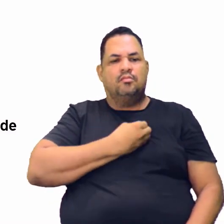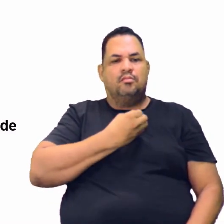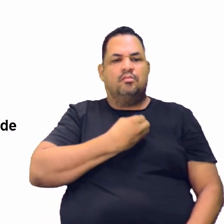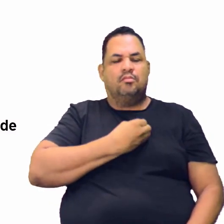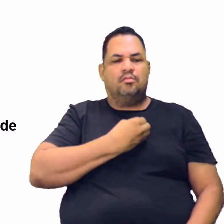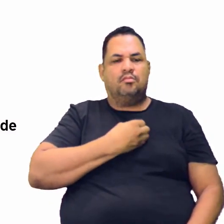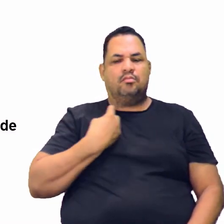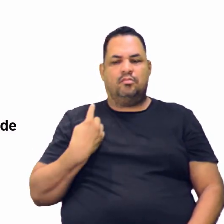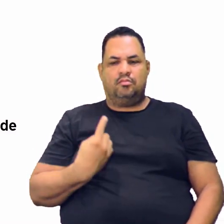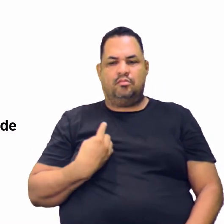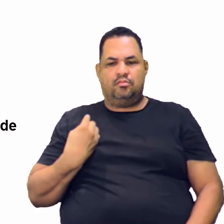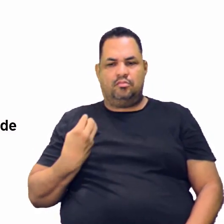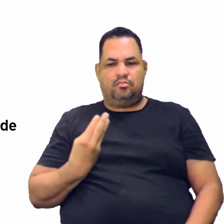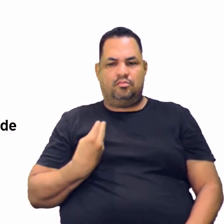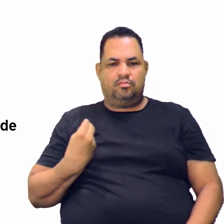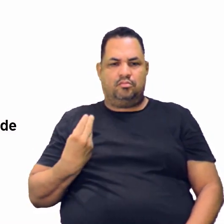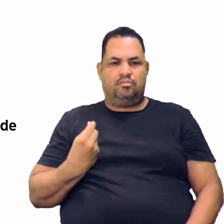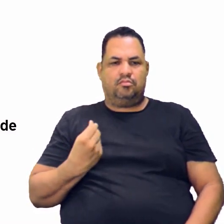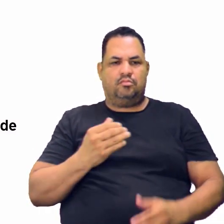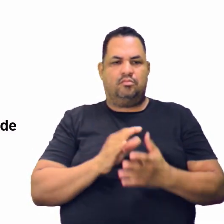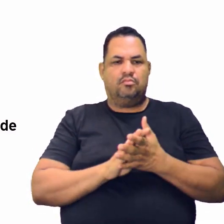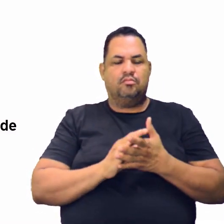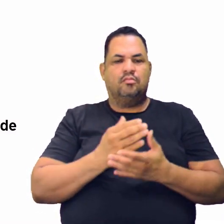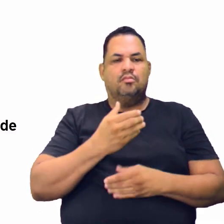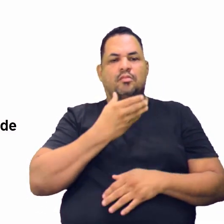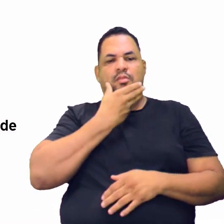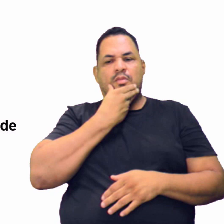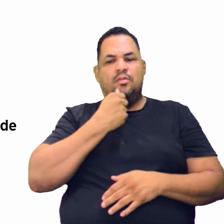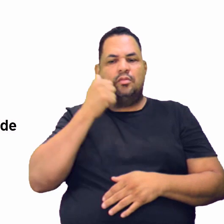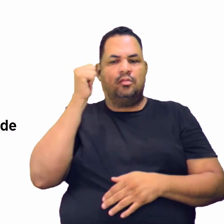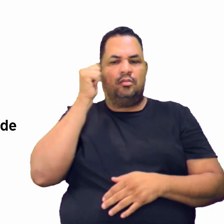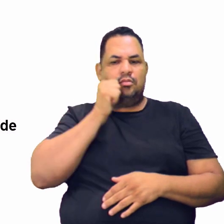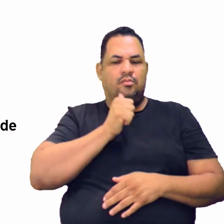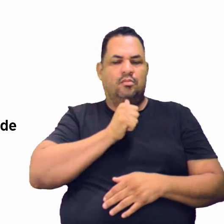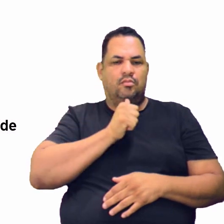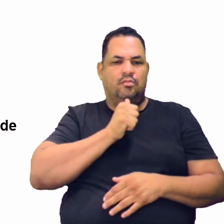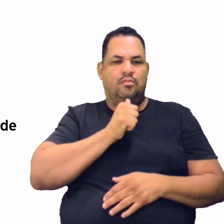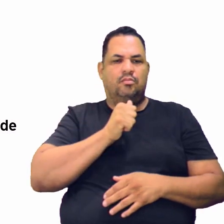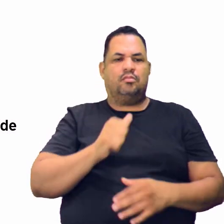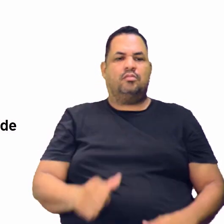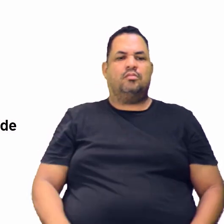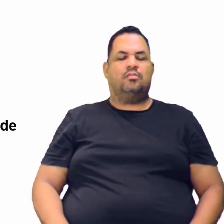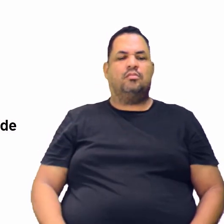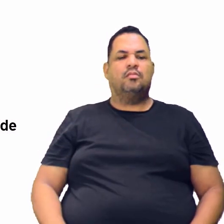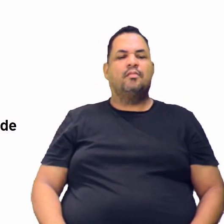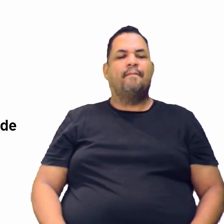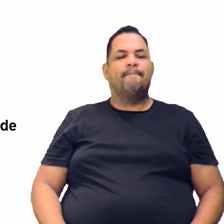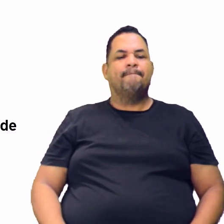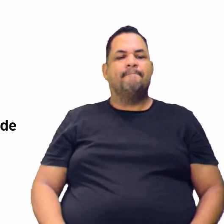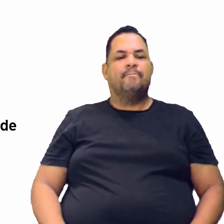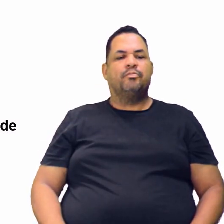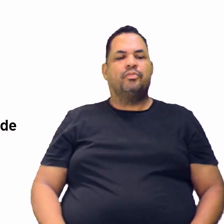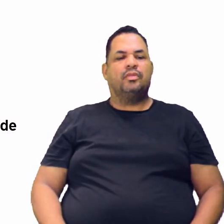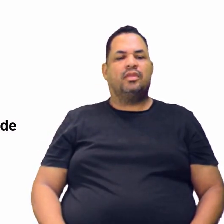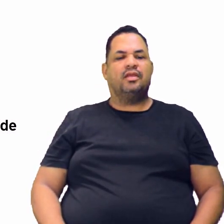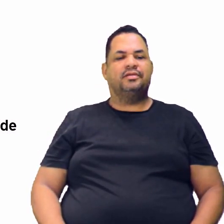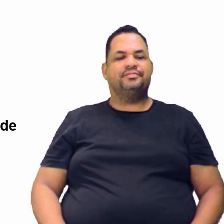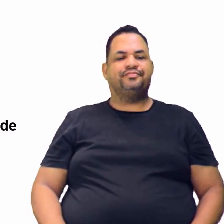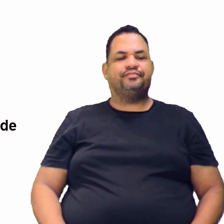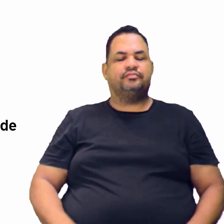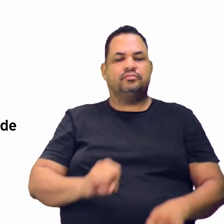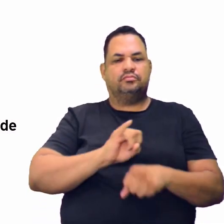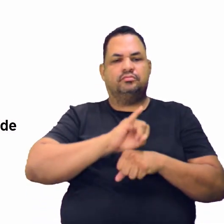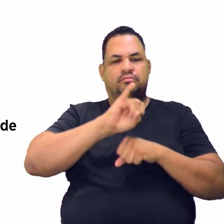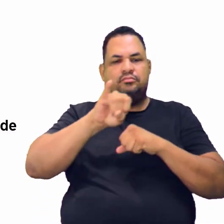ó, número singular e plural, e no gênero vai ser masculino e feminino, amadinho. O